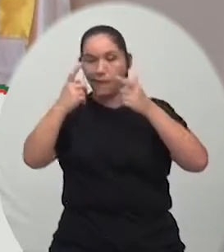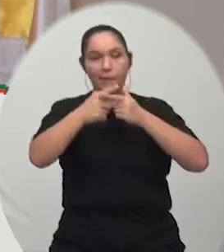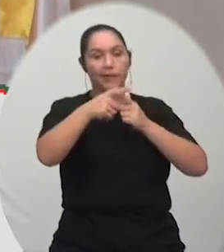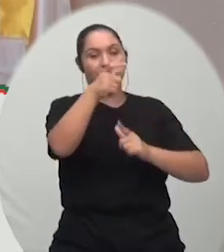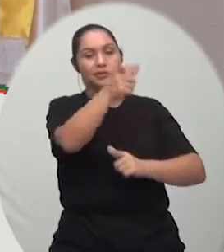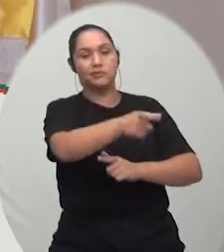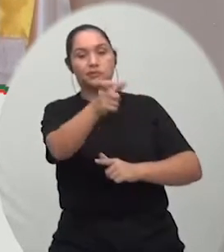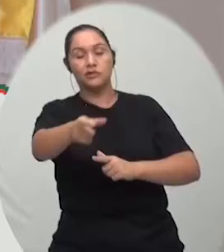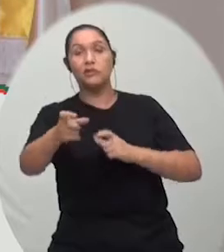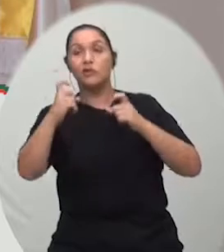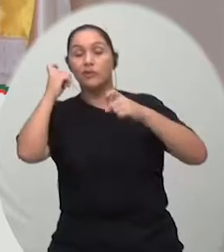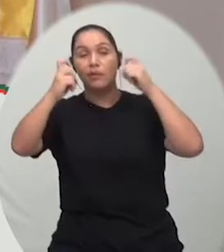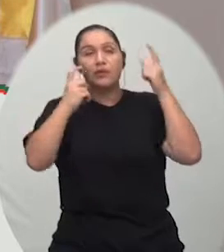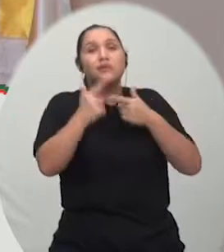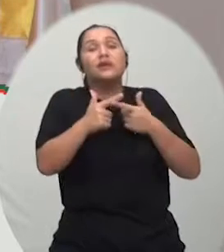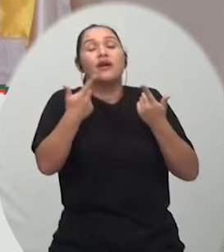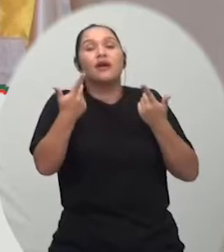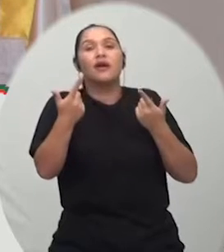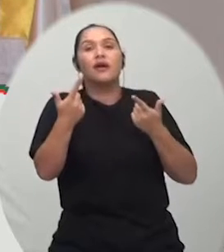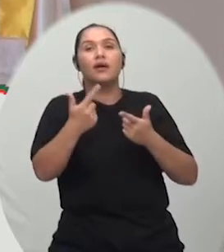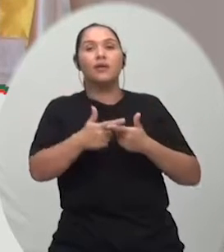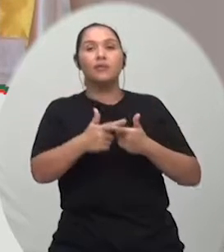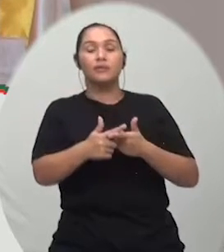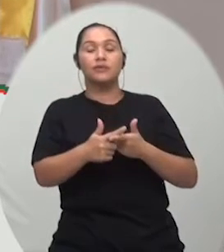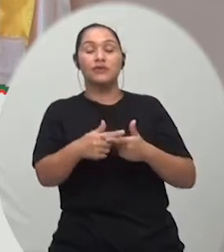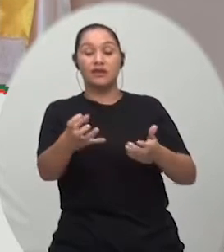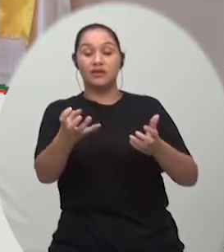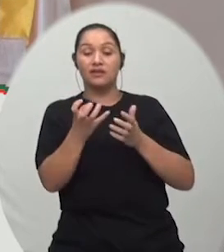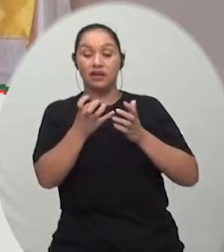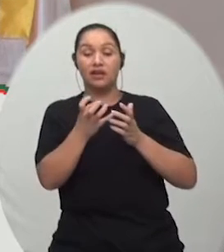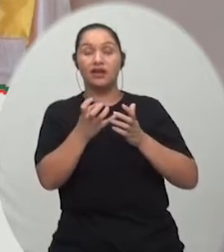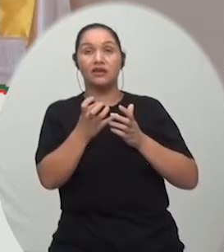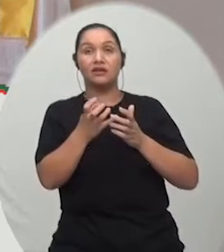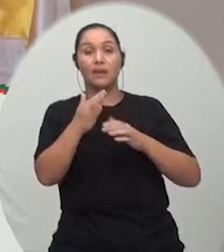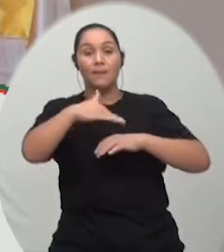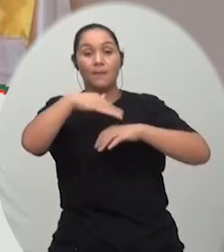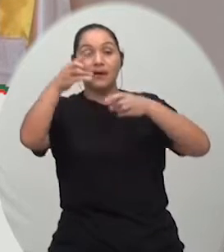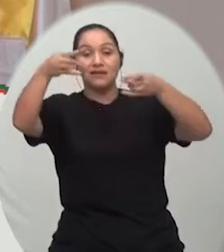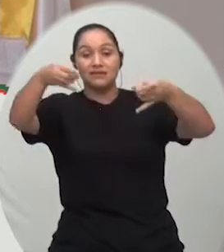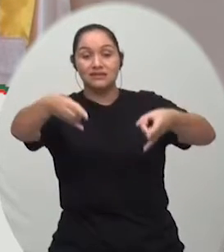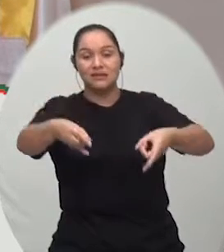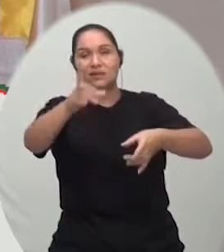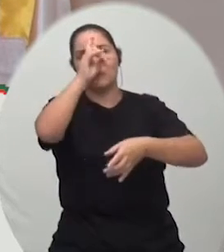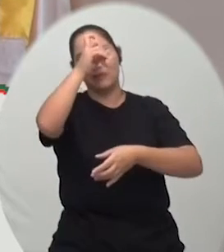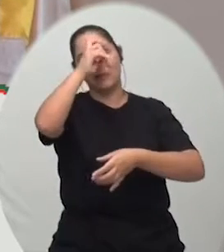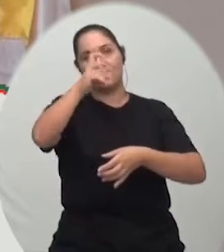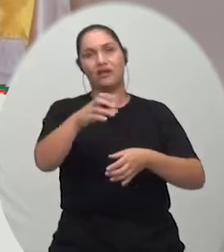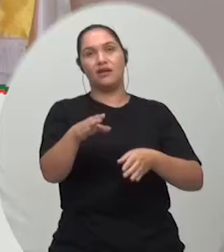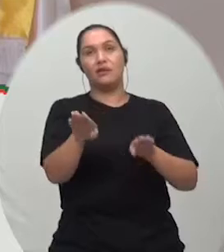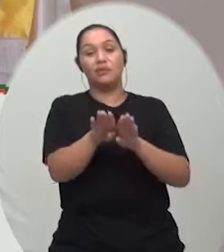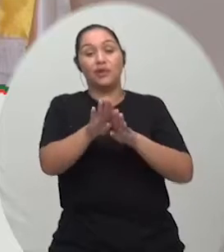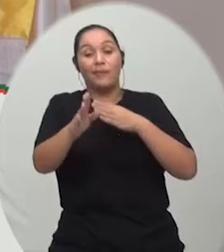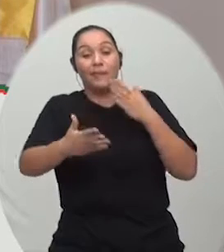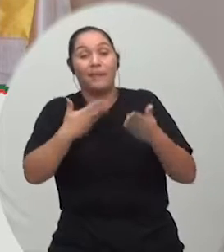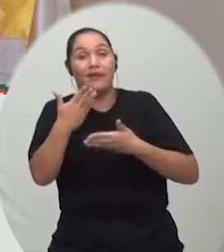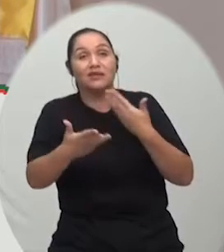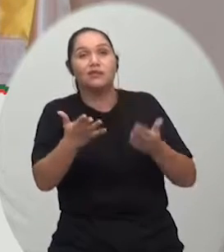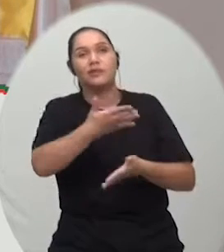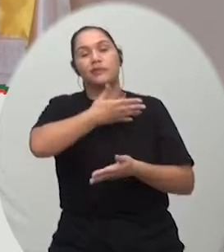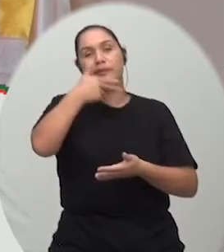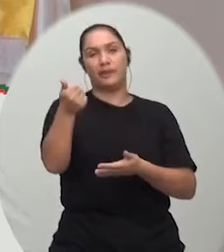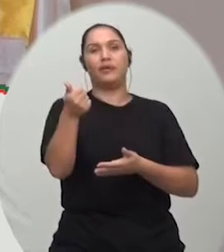aumento de leitos para UTI, no aumento do atendimento, na demonstração